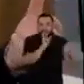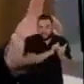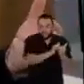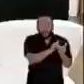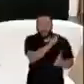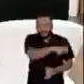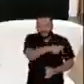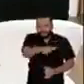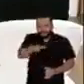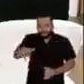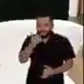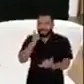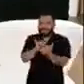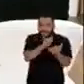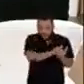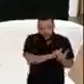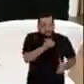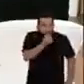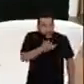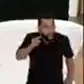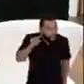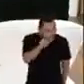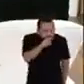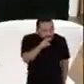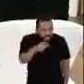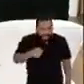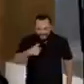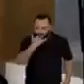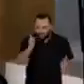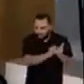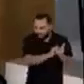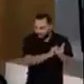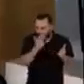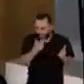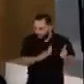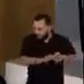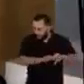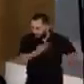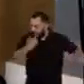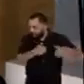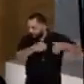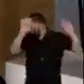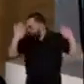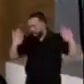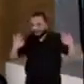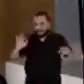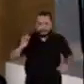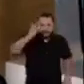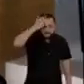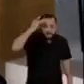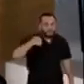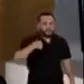à tua volta acho que fará bem a você se você o fizer mas não as pessoas que não querem ser perdoados